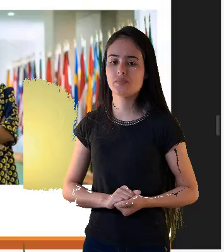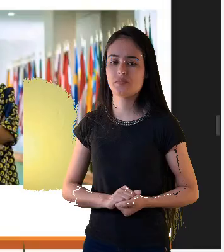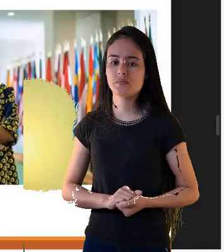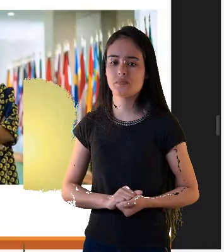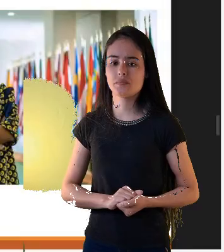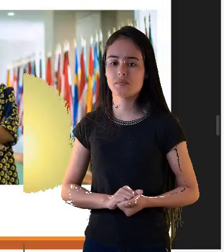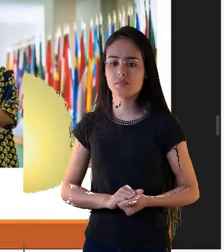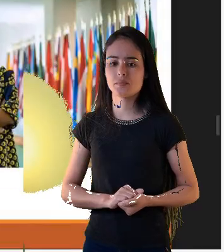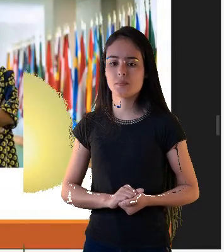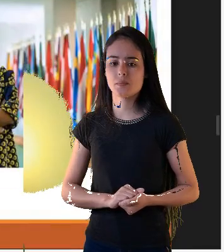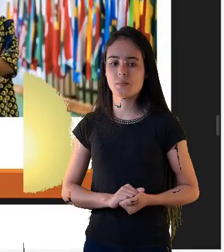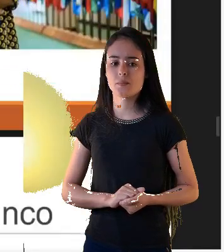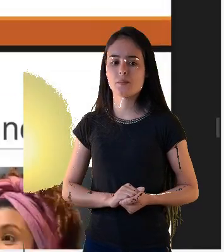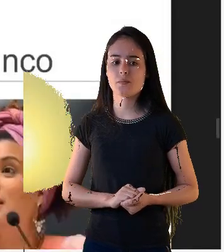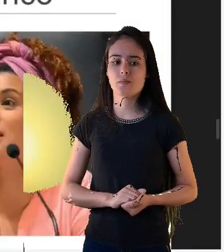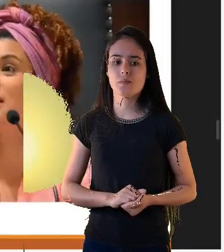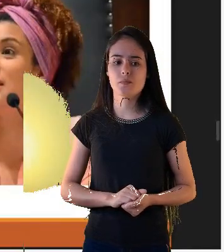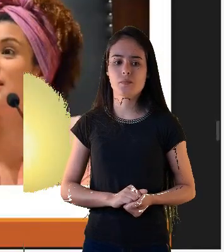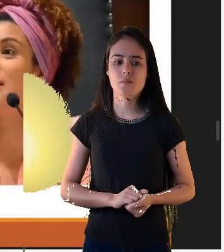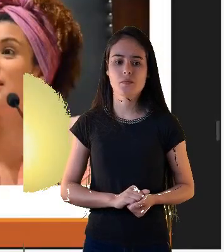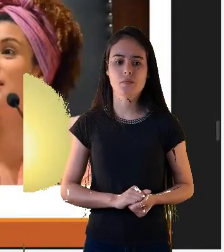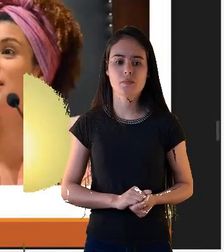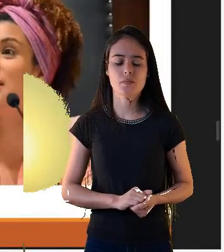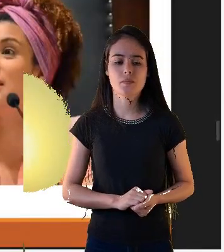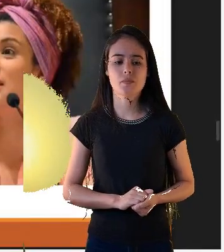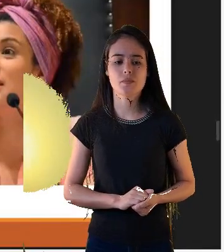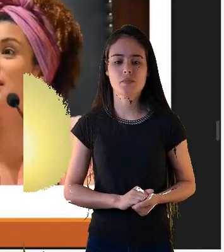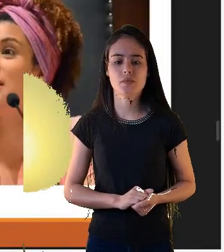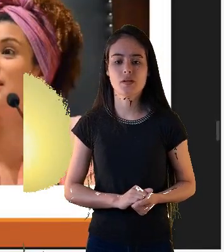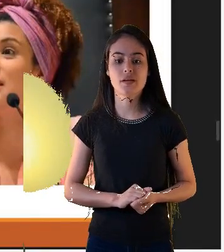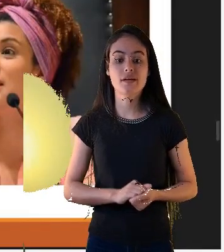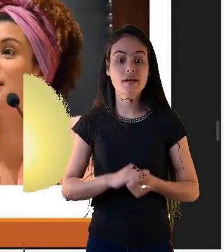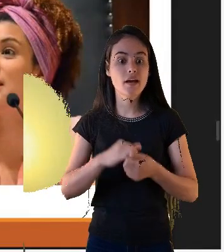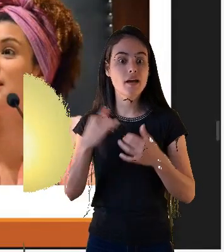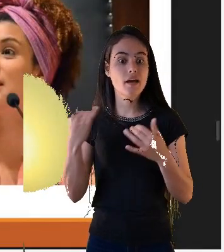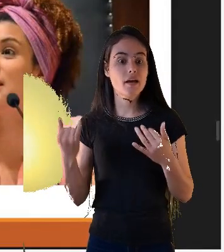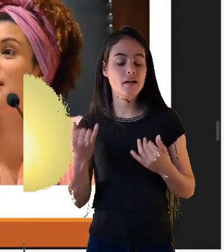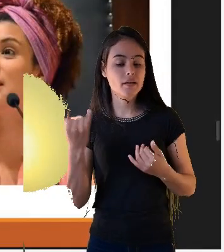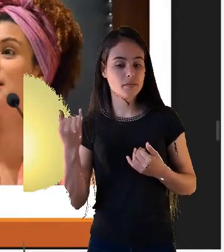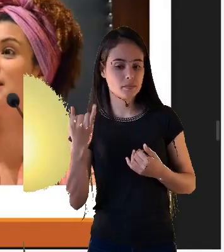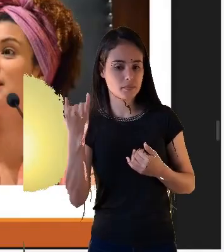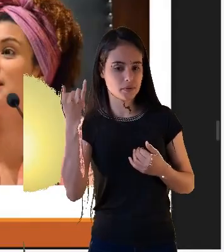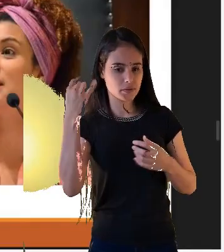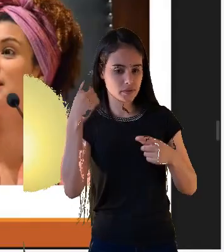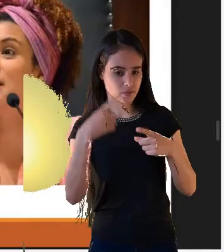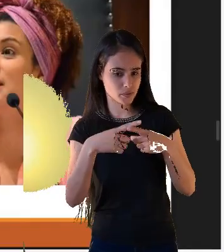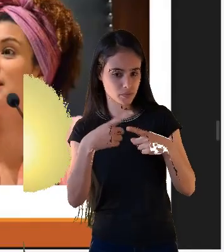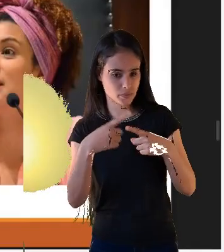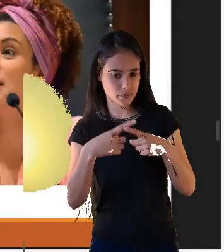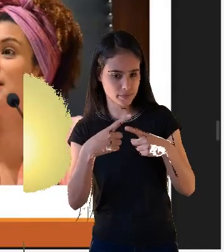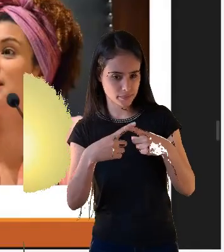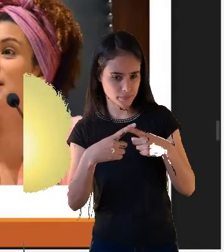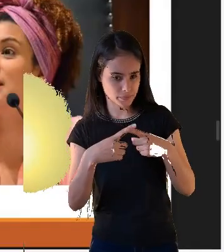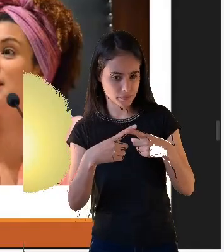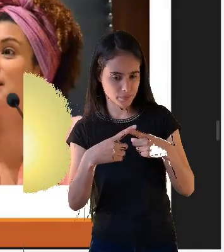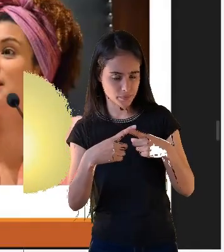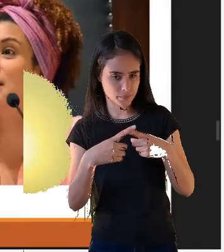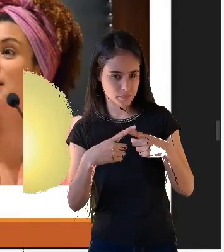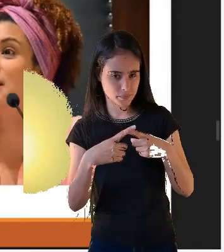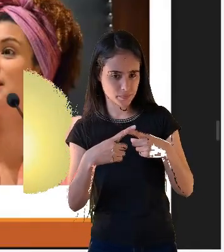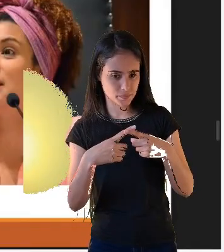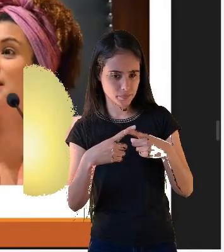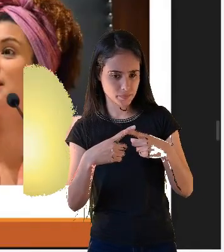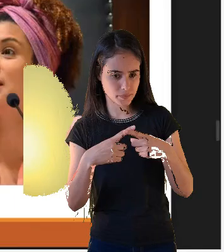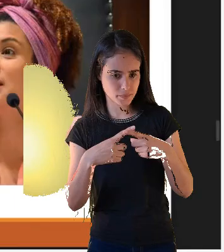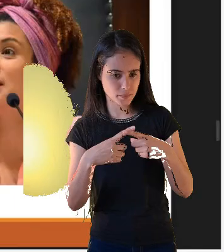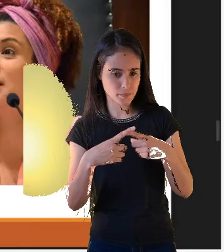Pode passar. E aí, o legado da Marielle na política foi muito importante,